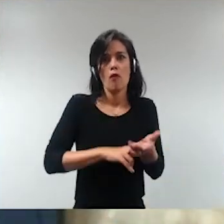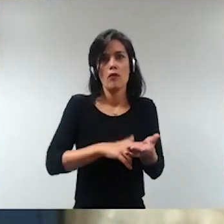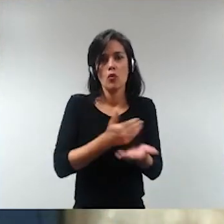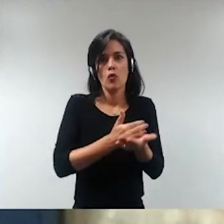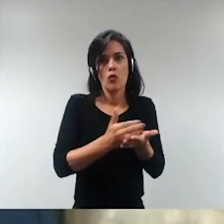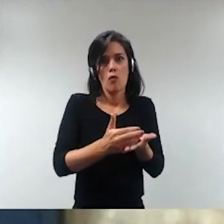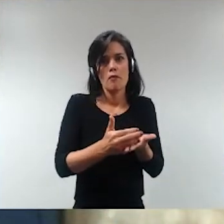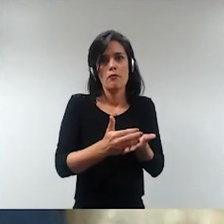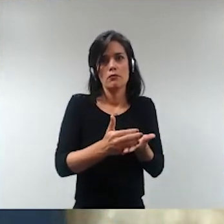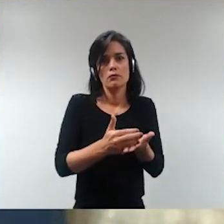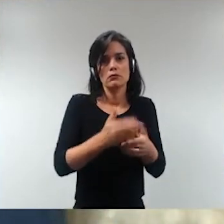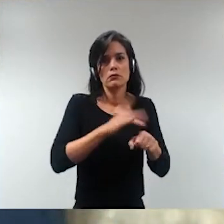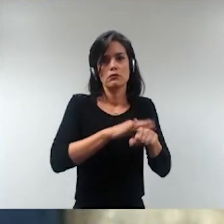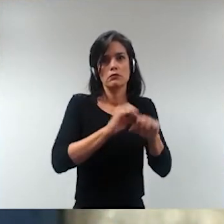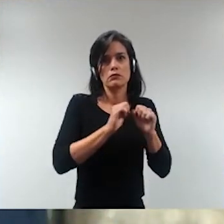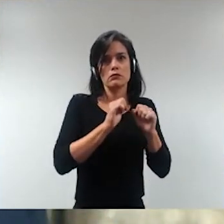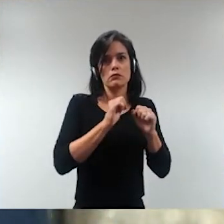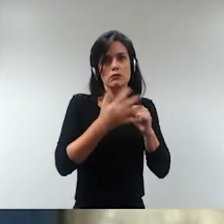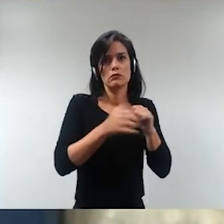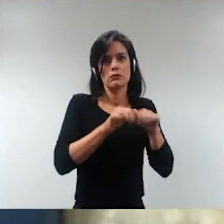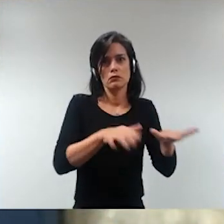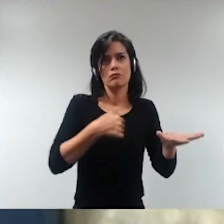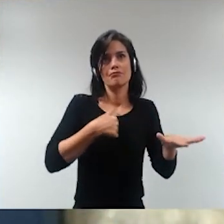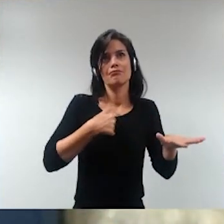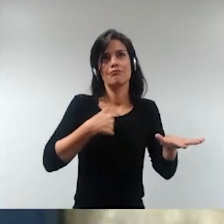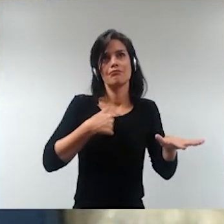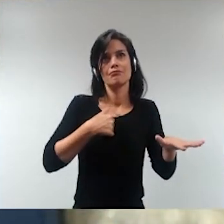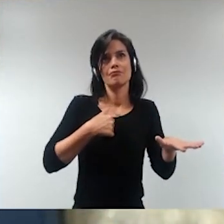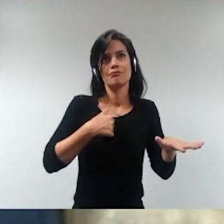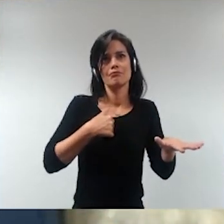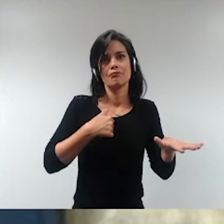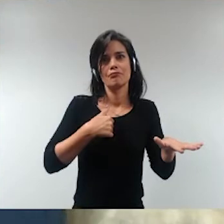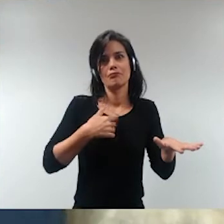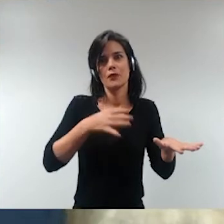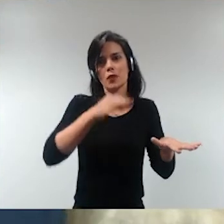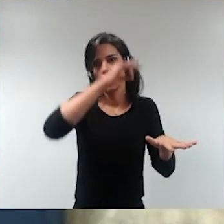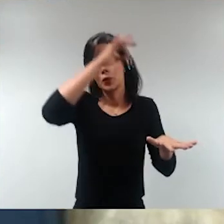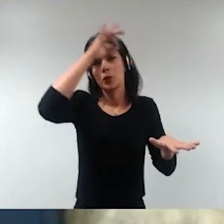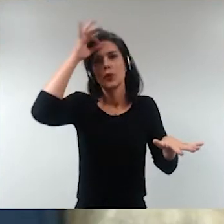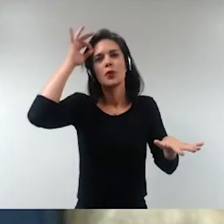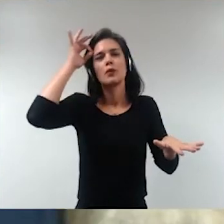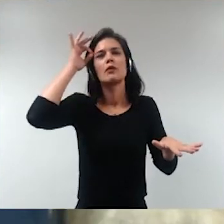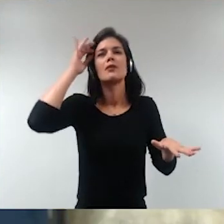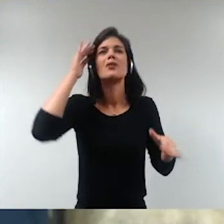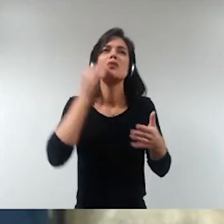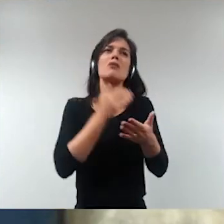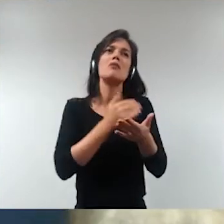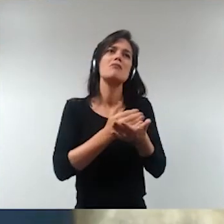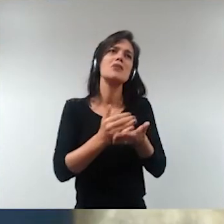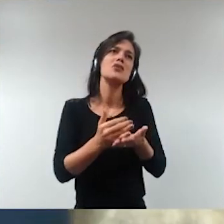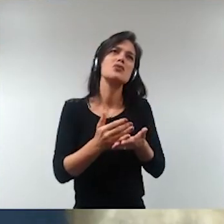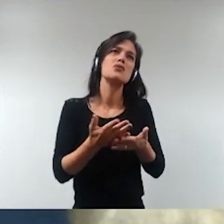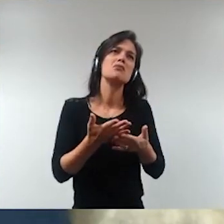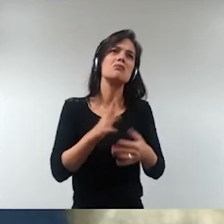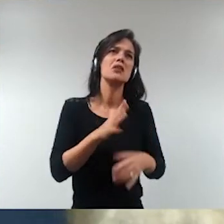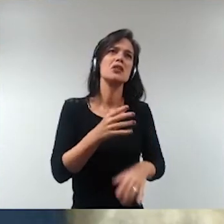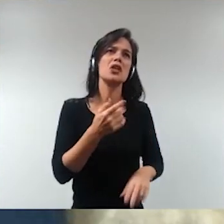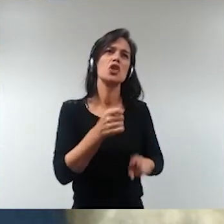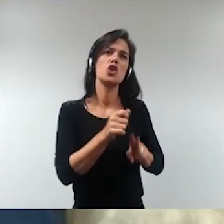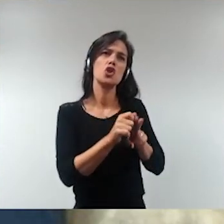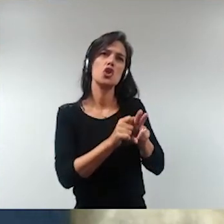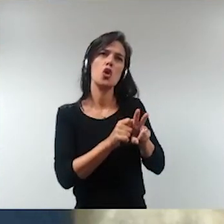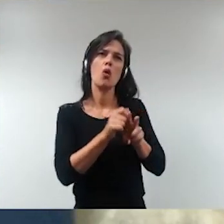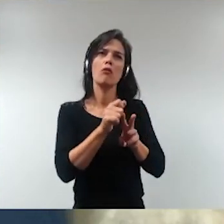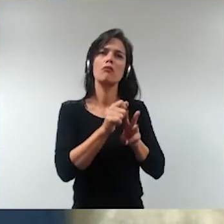início da pandemia, eu, na minha visão de leigo, quando o negócio começou a aparecer, eu pensei, eu acho que com uns 12 ou 3 meses aí,